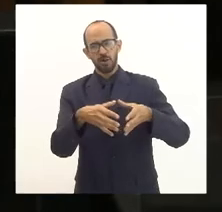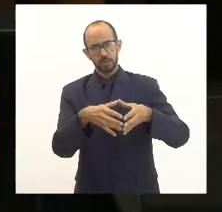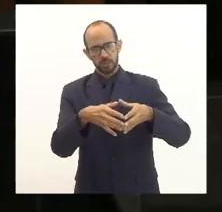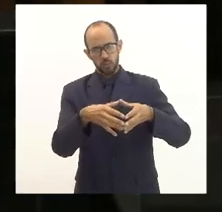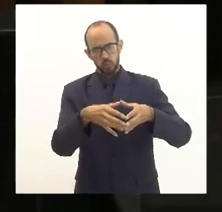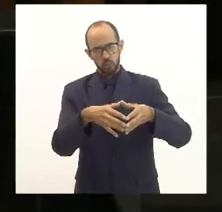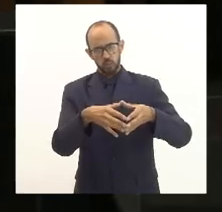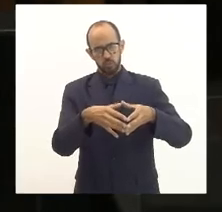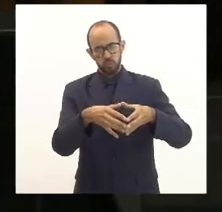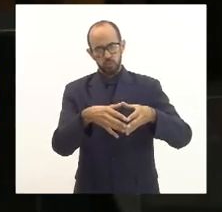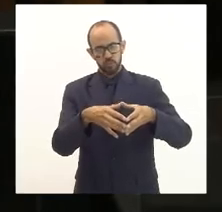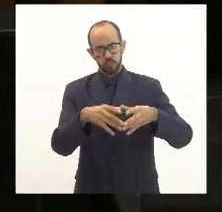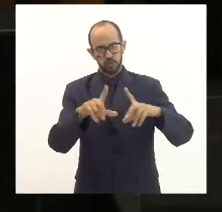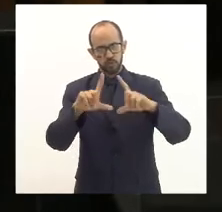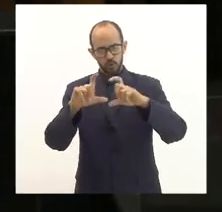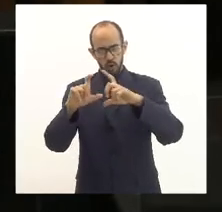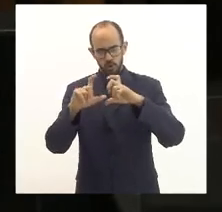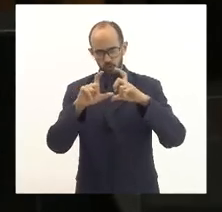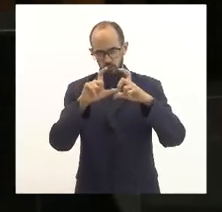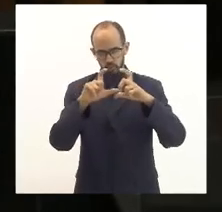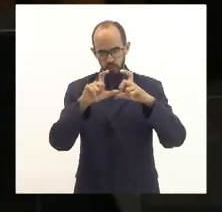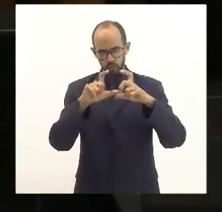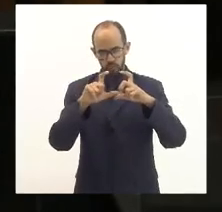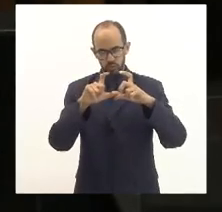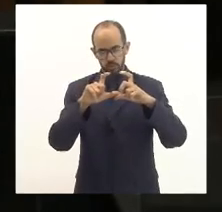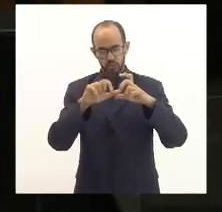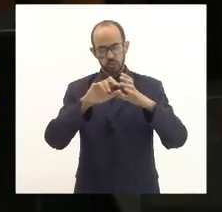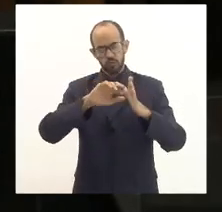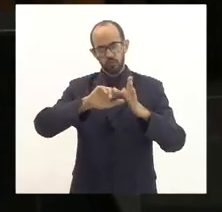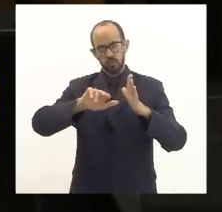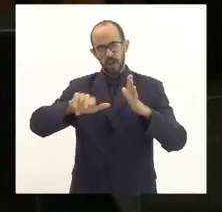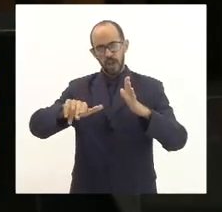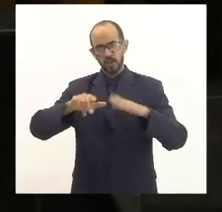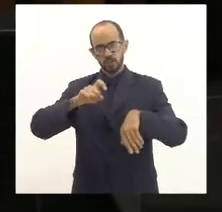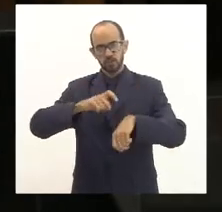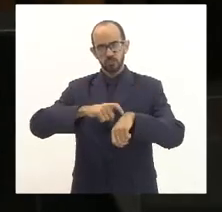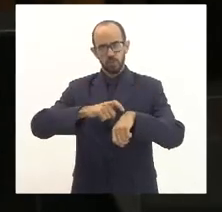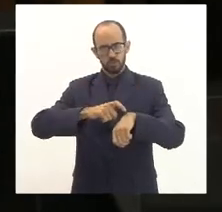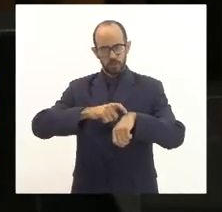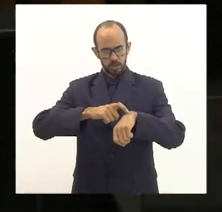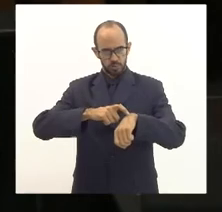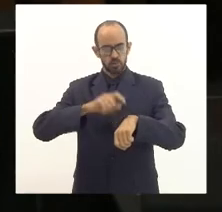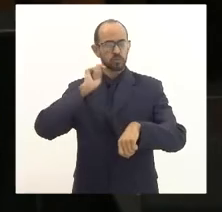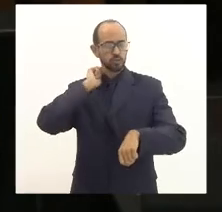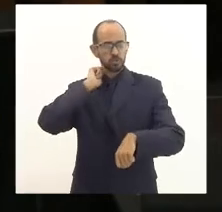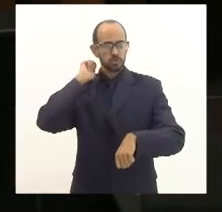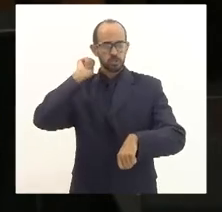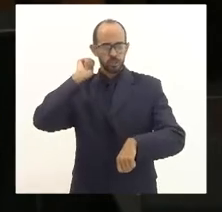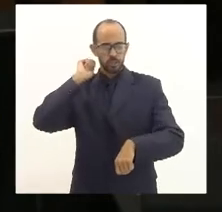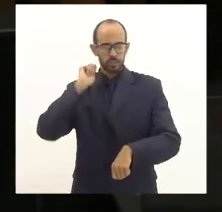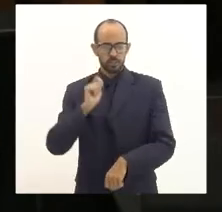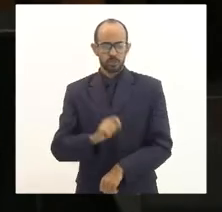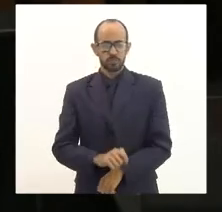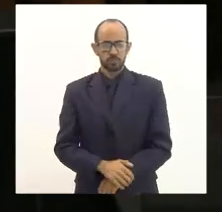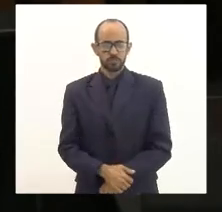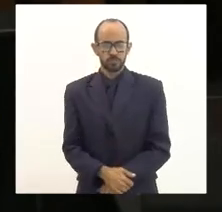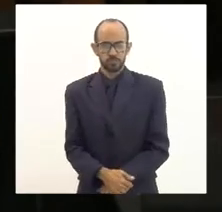é de retratos em diversos momentos da figura de Tiradentes